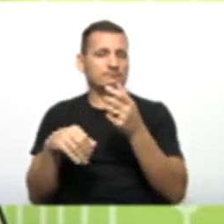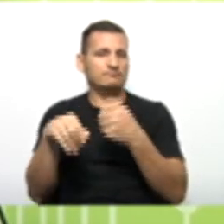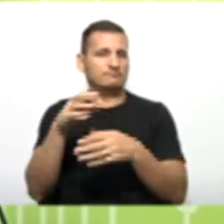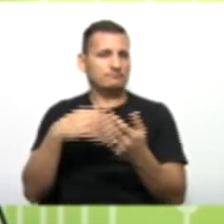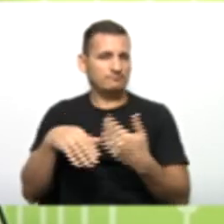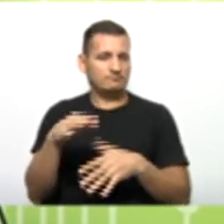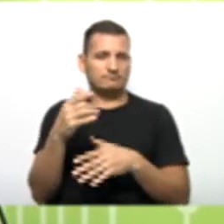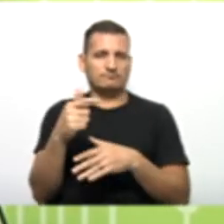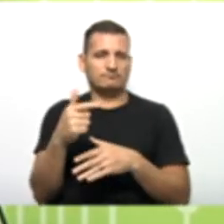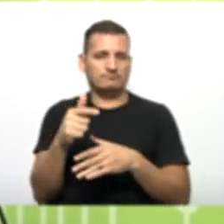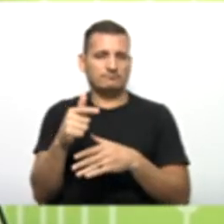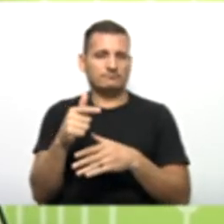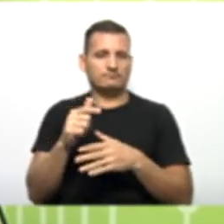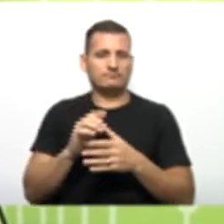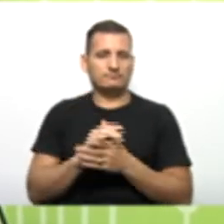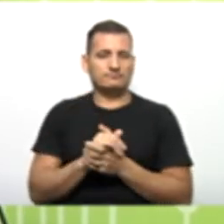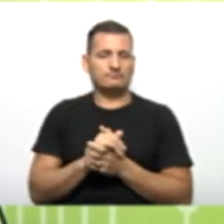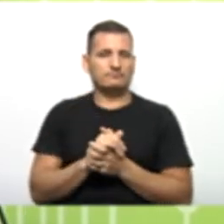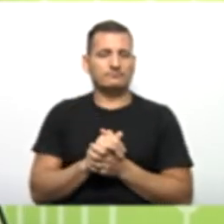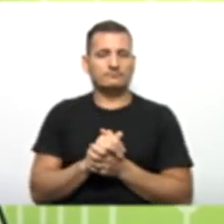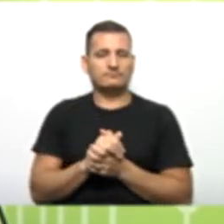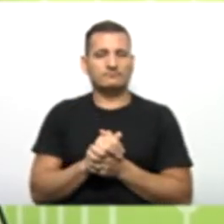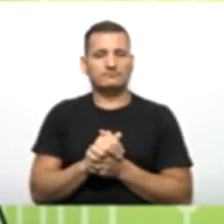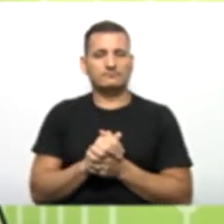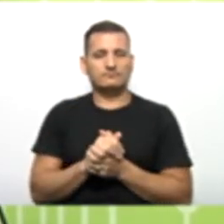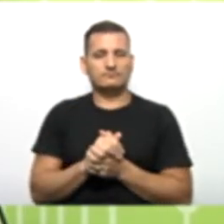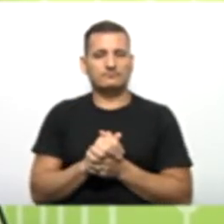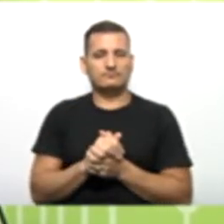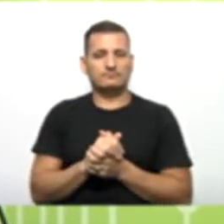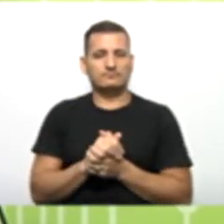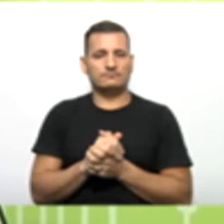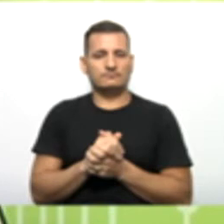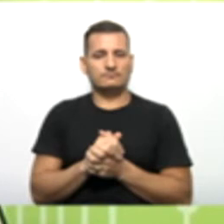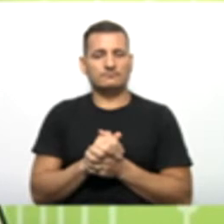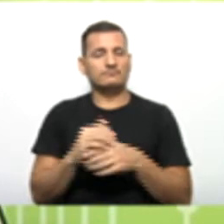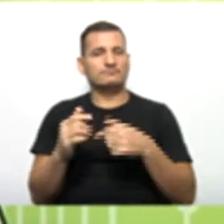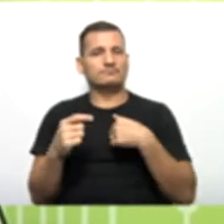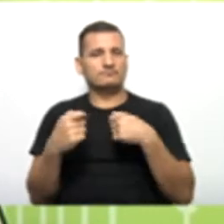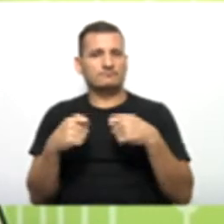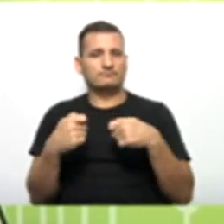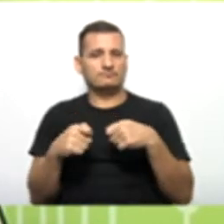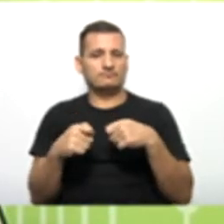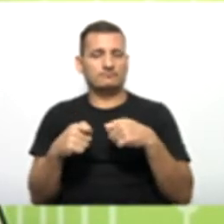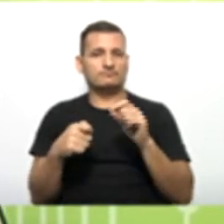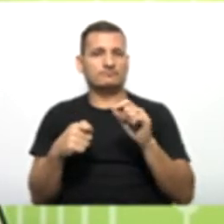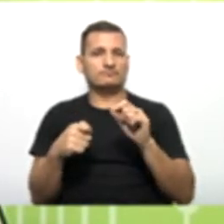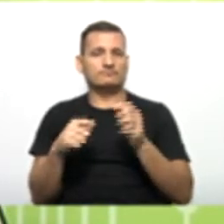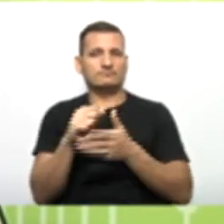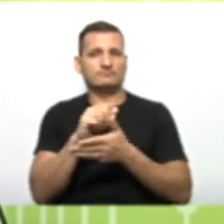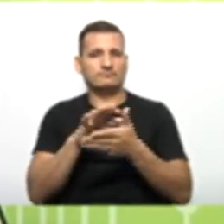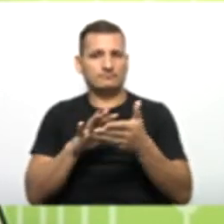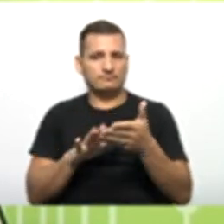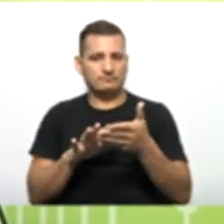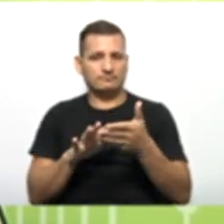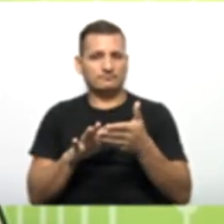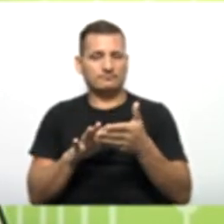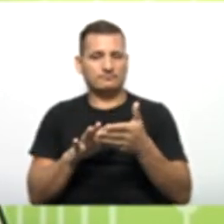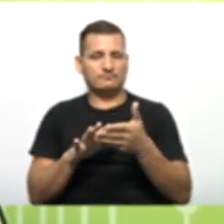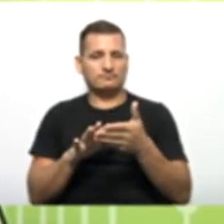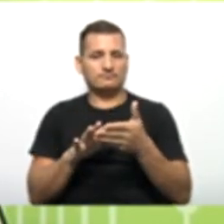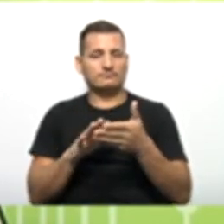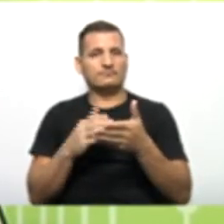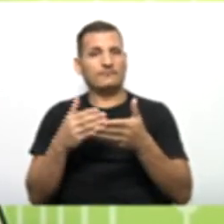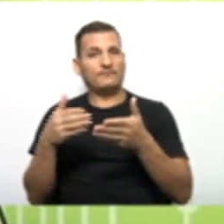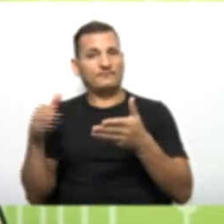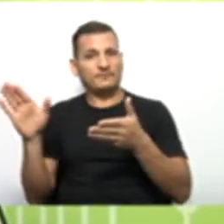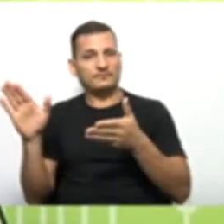parece que vocês estão vendo aqui não gente eu vou precisar ir para a atividade de sala na volta